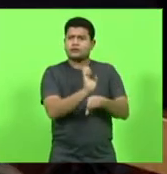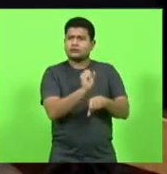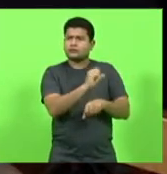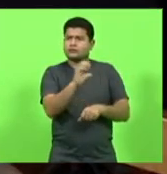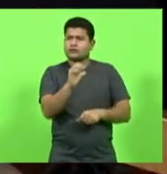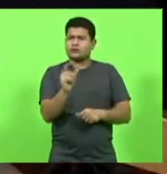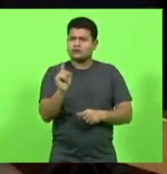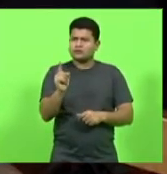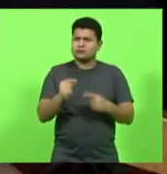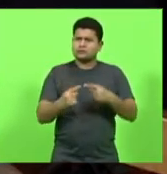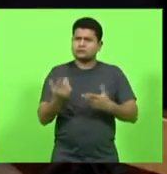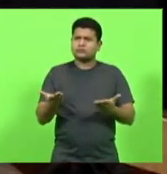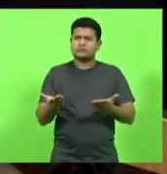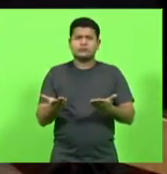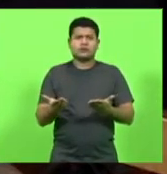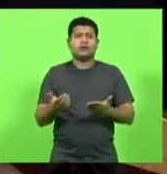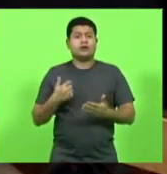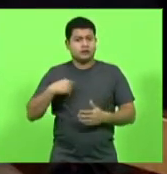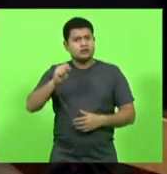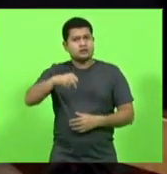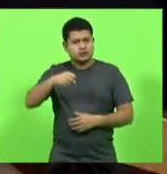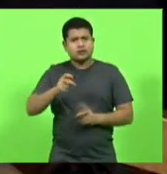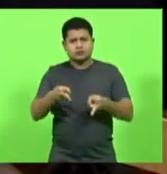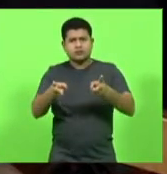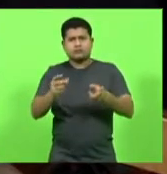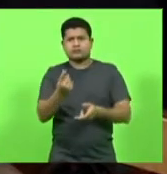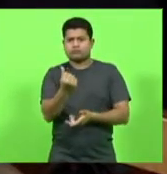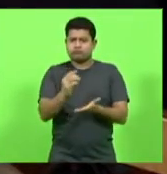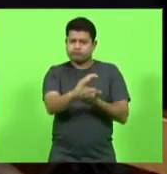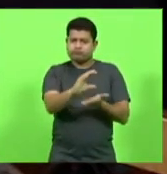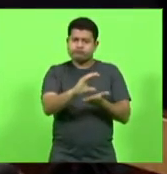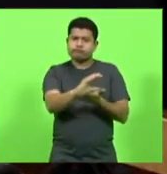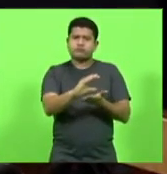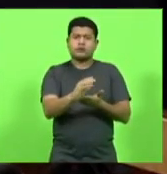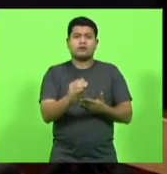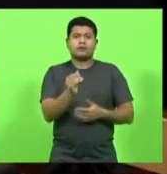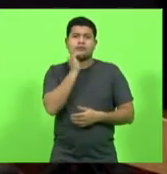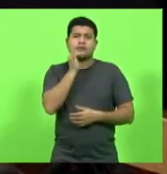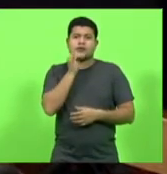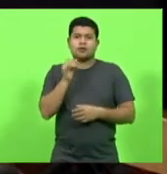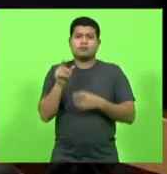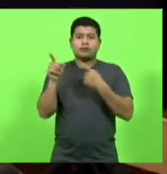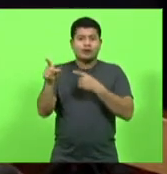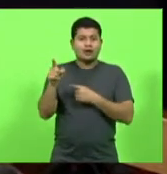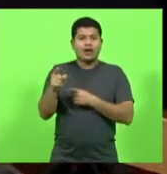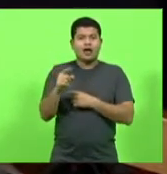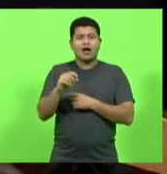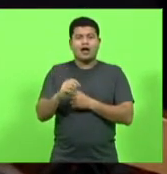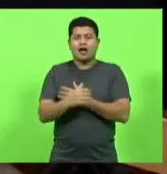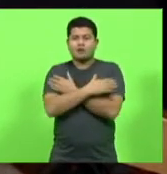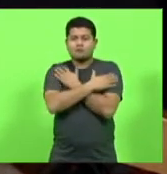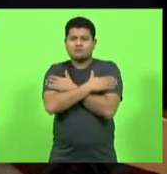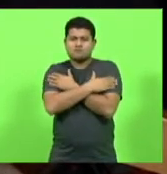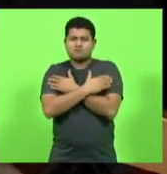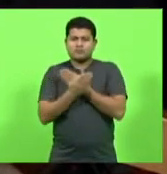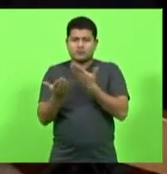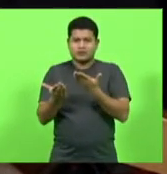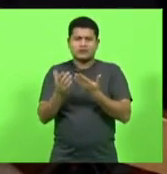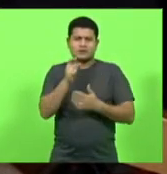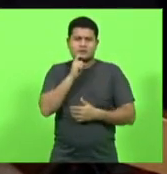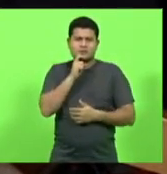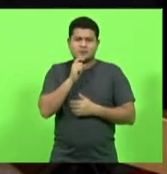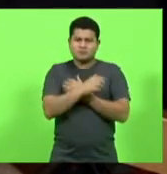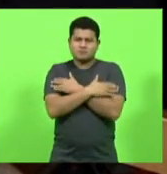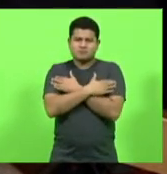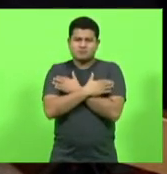governo está investindo, sim, em rodovias catarinenses. Ontem, em São Joaquim, foram entregue uma ordem